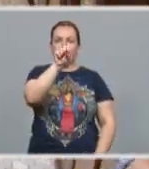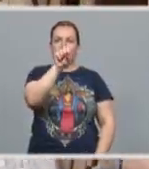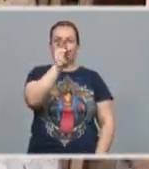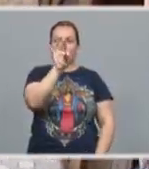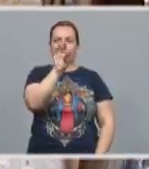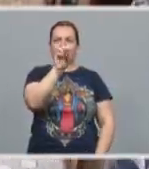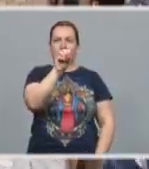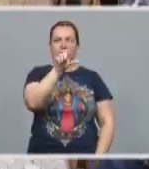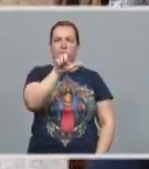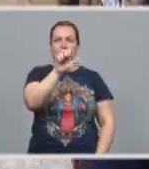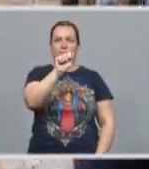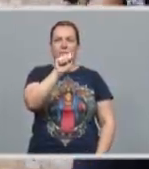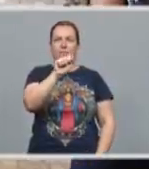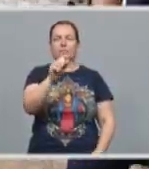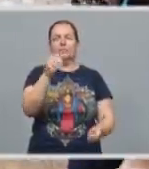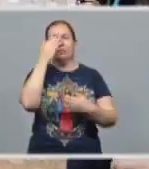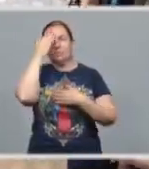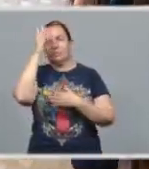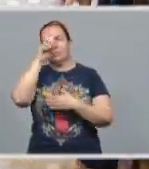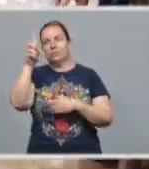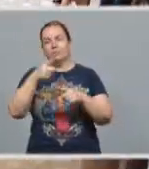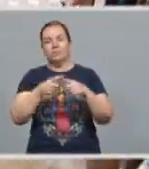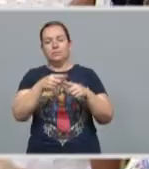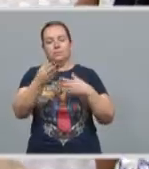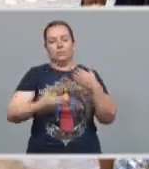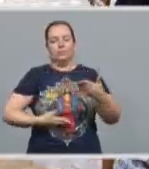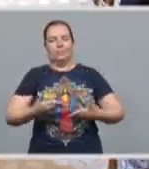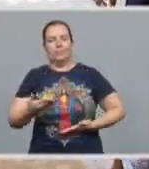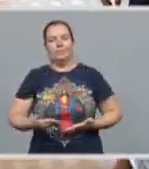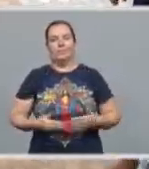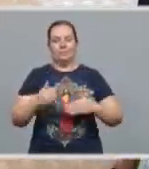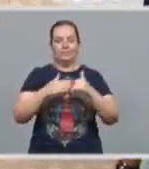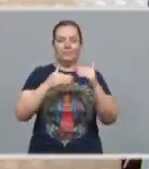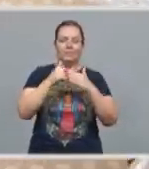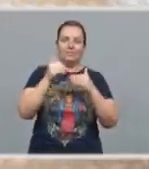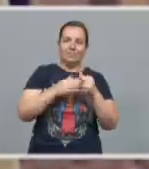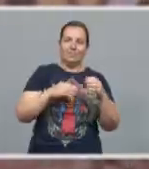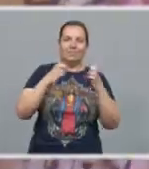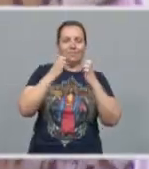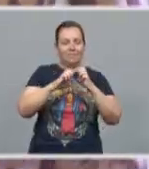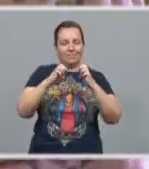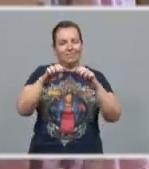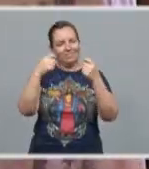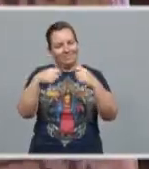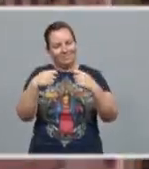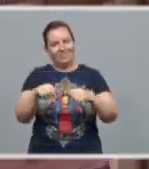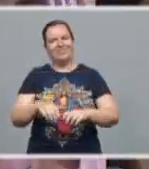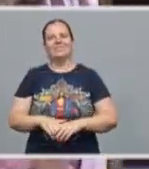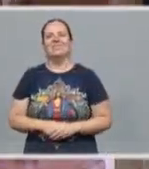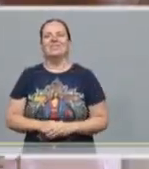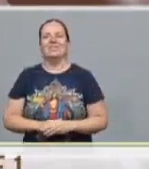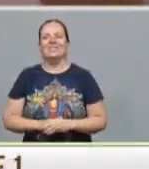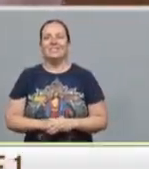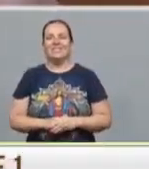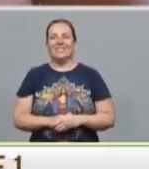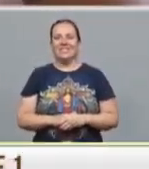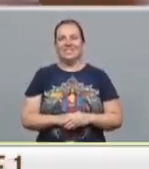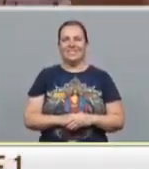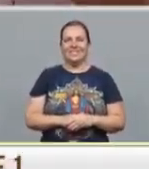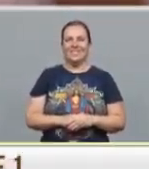serviço prestado à Igreja e à obra Evangelizar é Preciso.